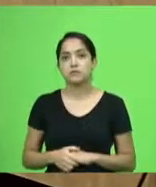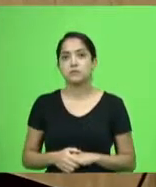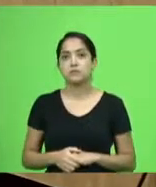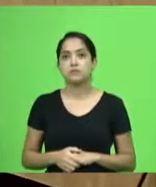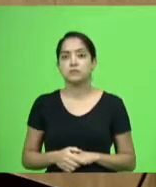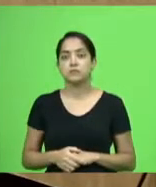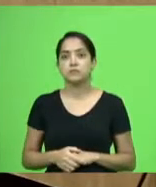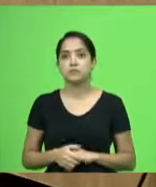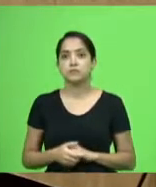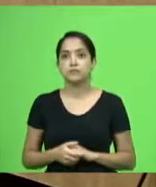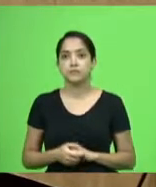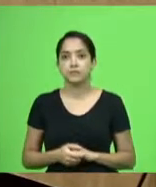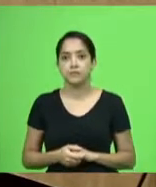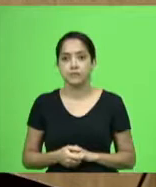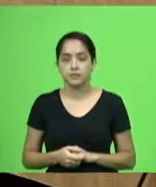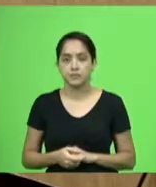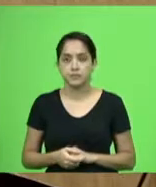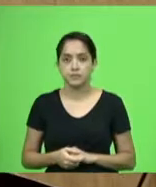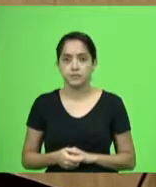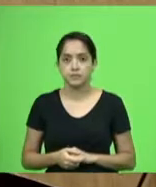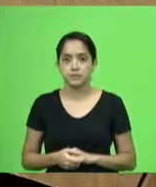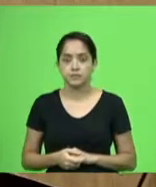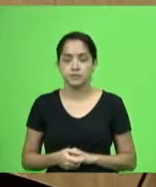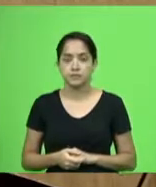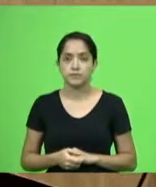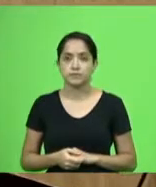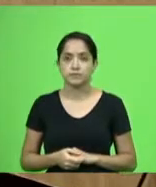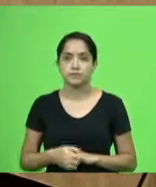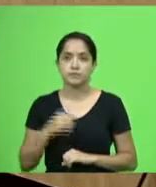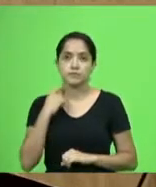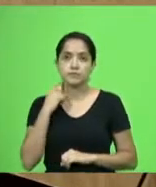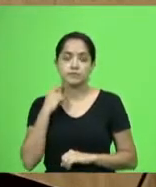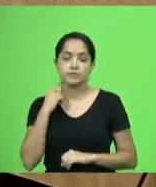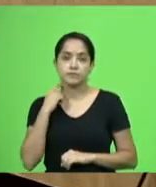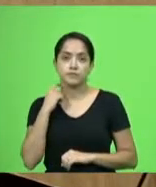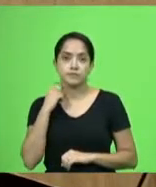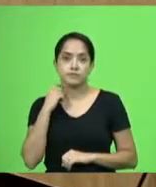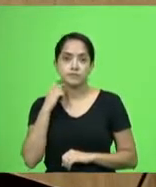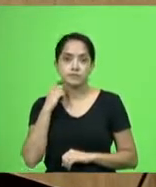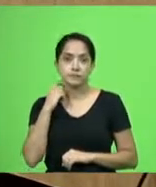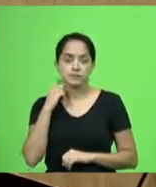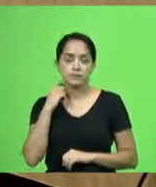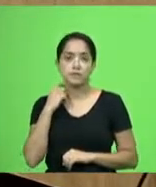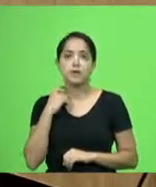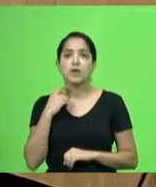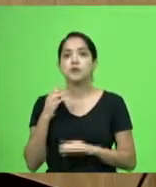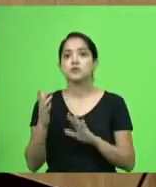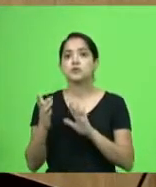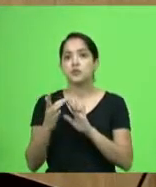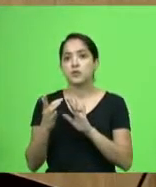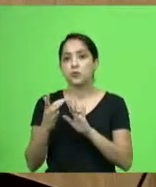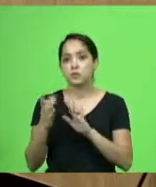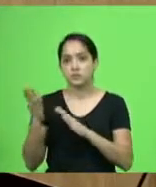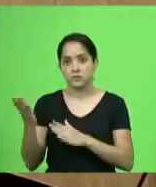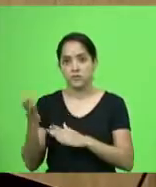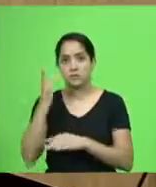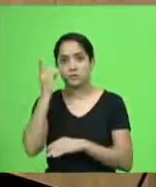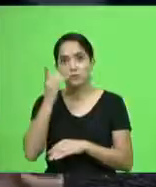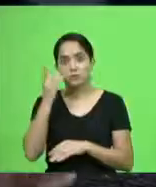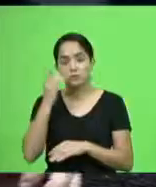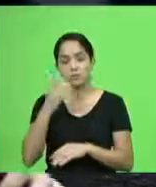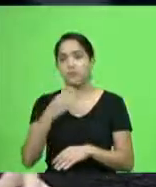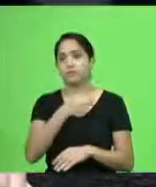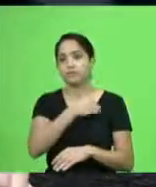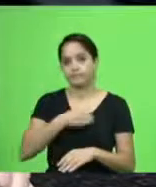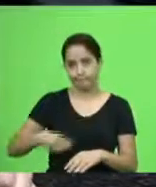um pedido pela ordem? Sim. Serei muito sucinto. A gente está em contato com Brasília, com a ministra Damares, naquela pauta na